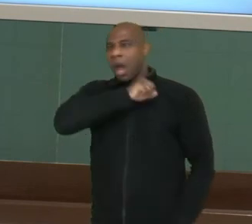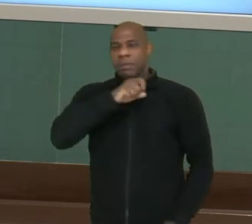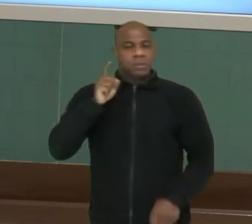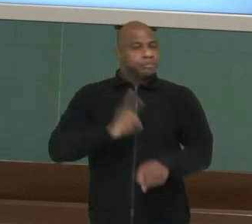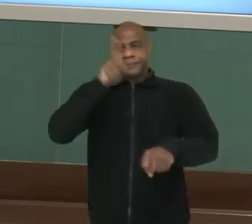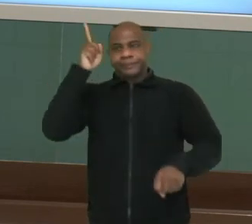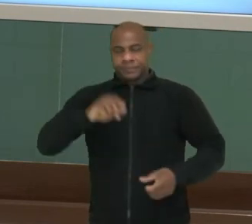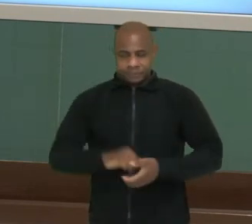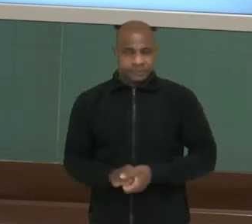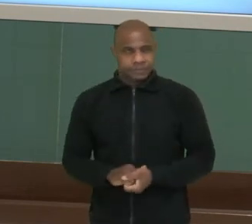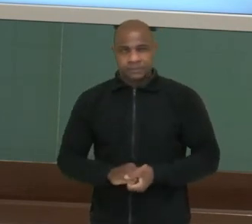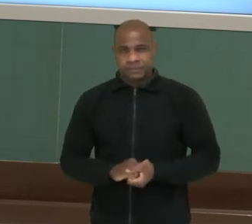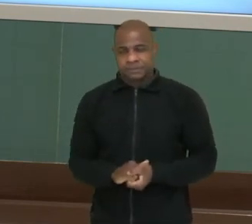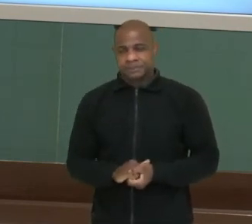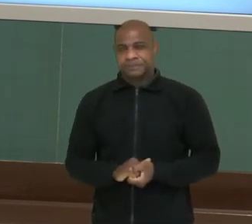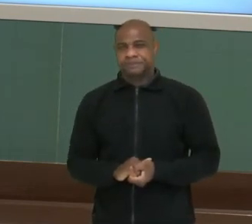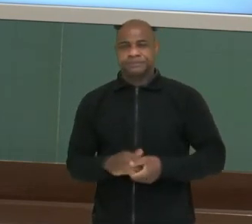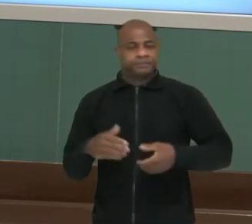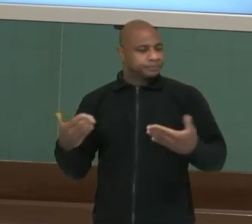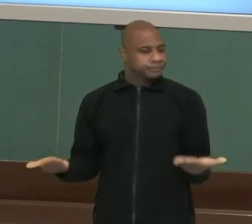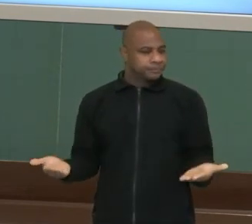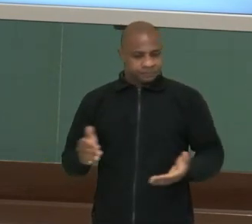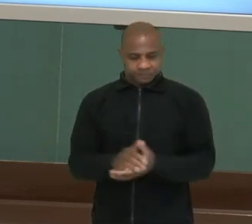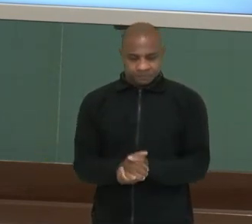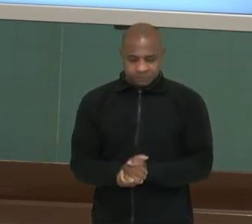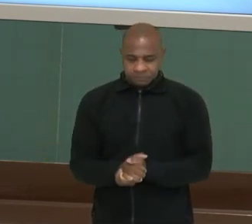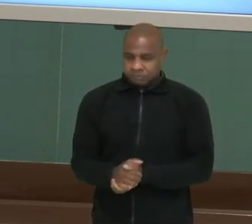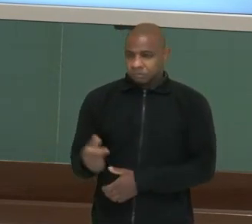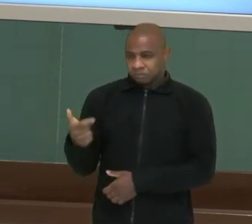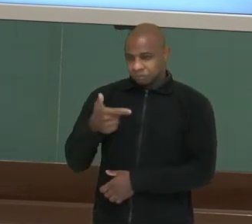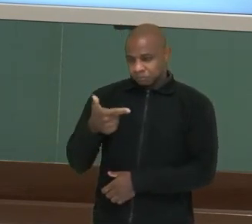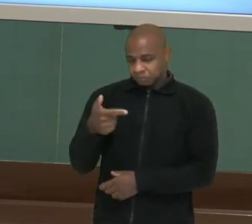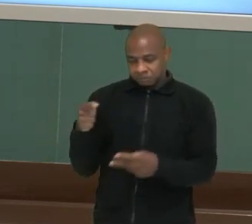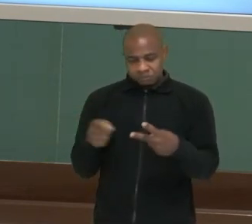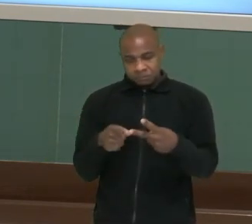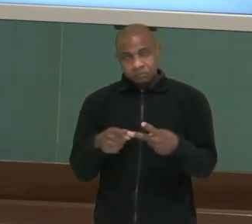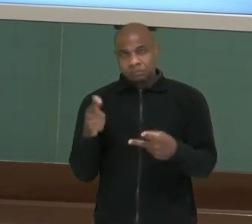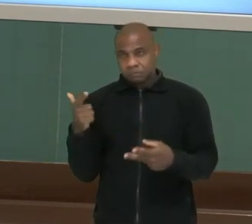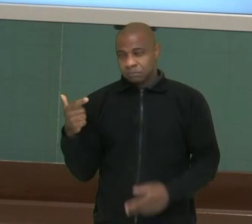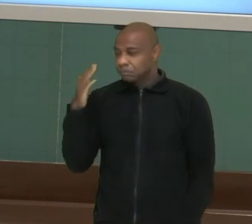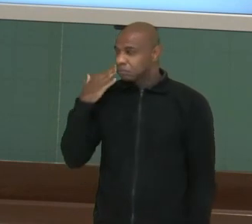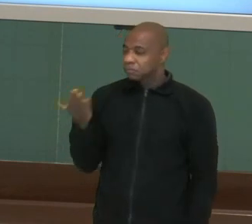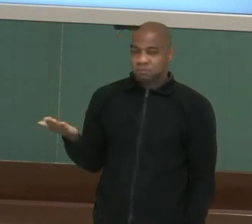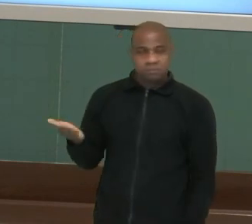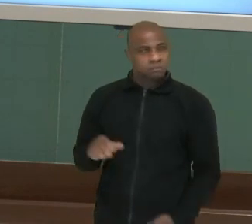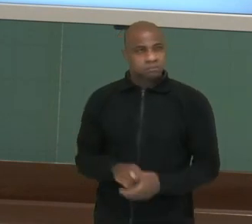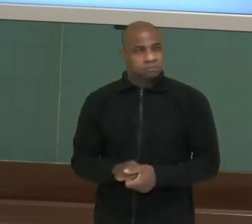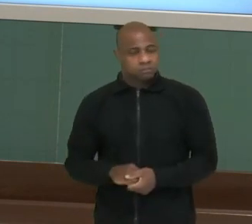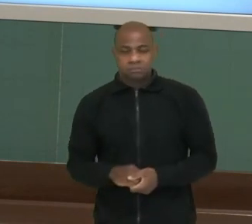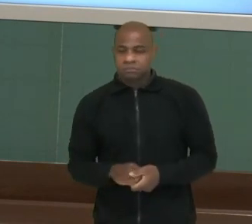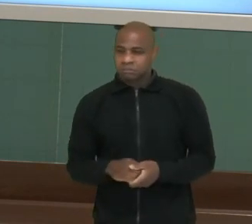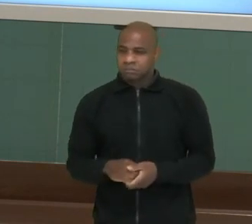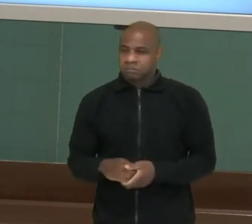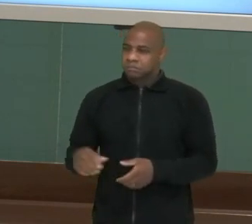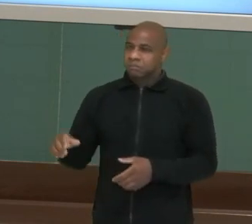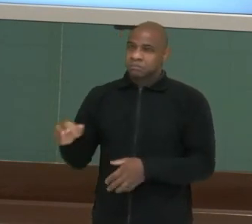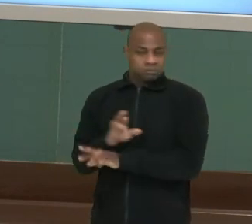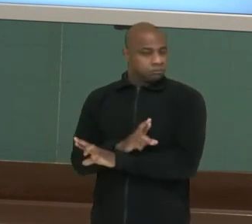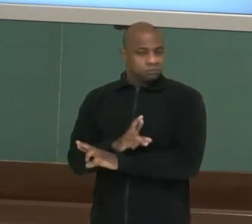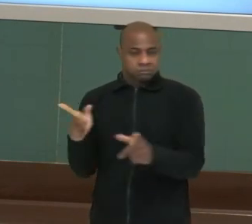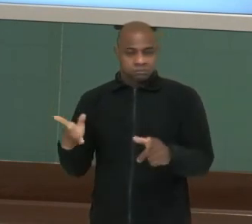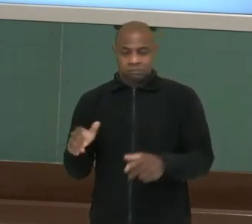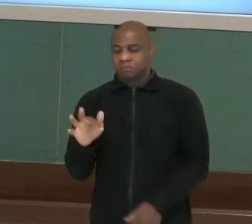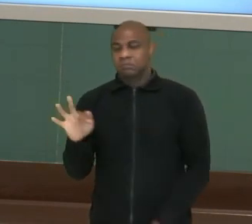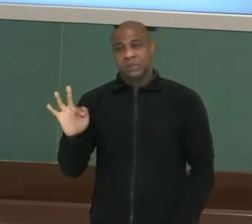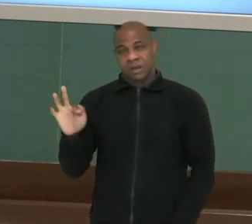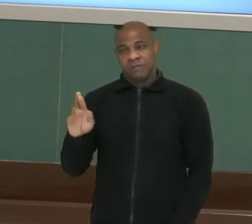É praticamente instantaneamente. E a segunda parte, pessoal, cuidado, as frequências sendo diferentes não quer dizer que uma